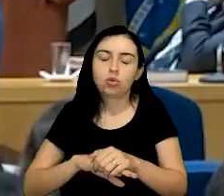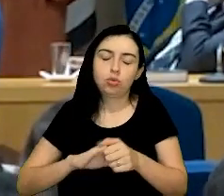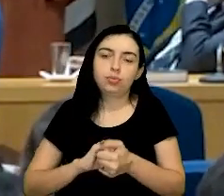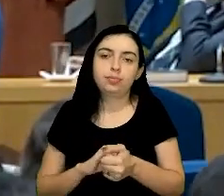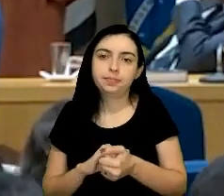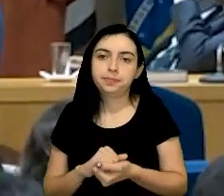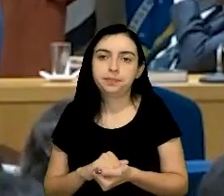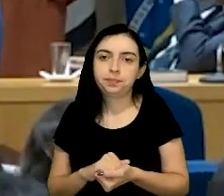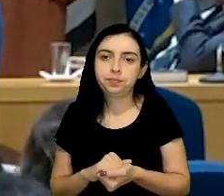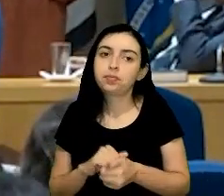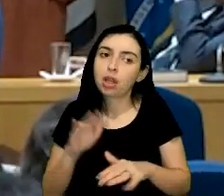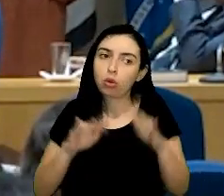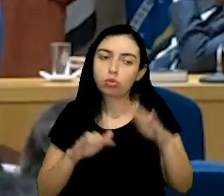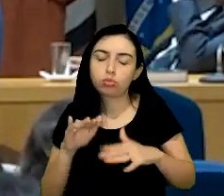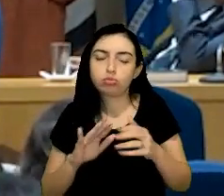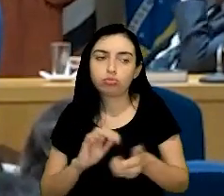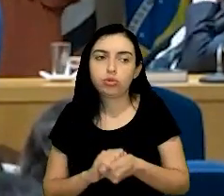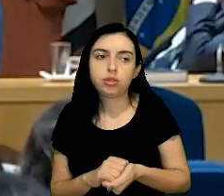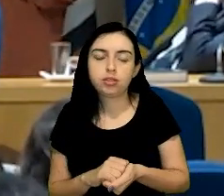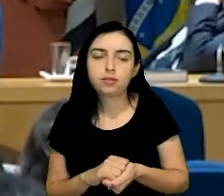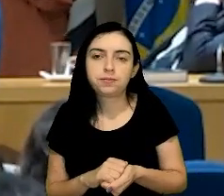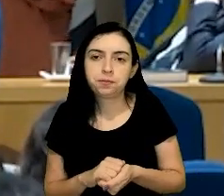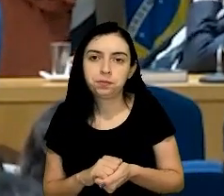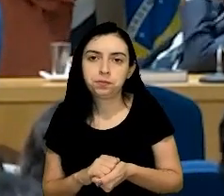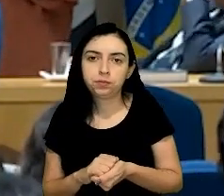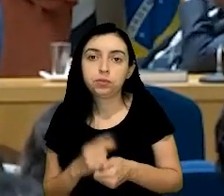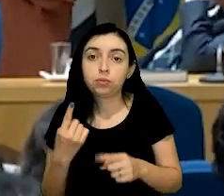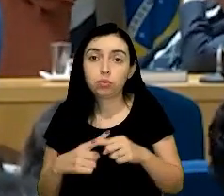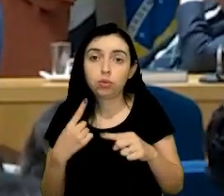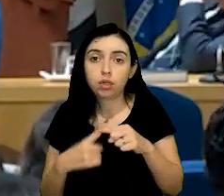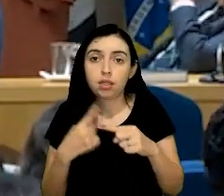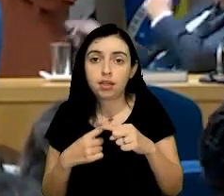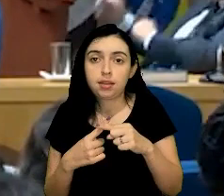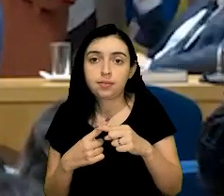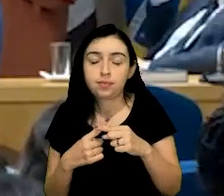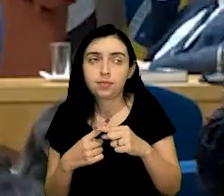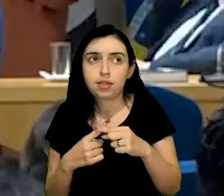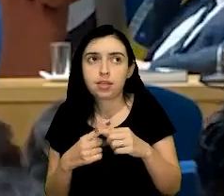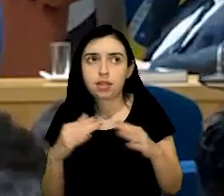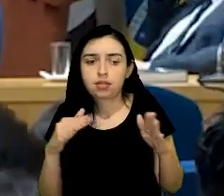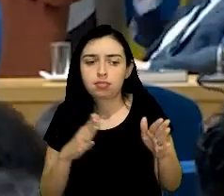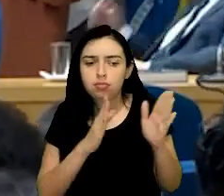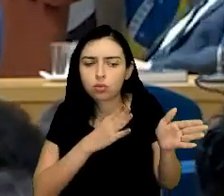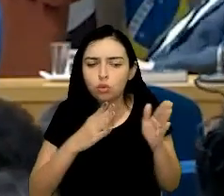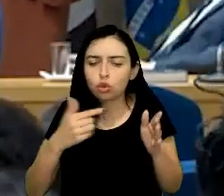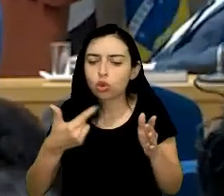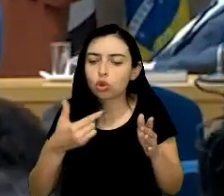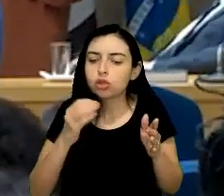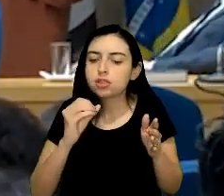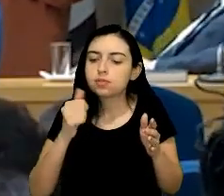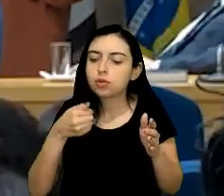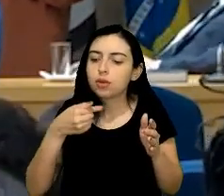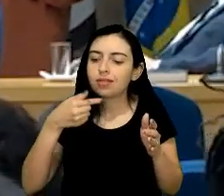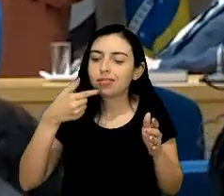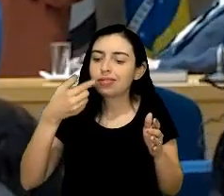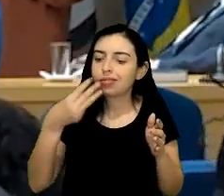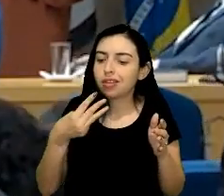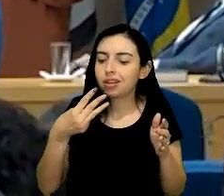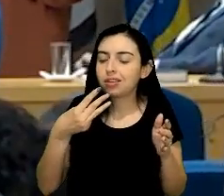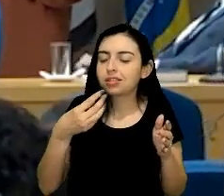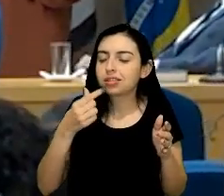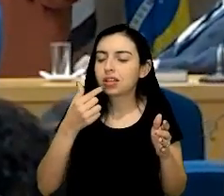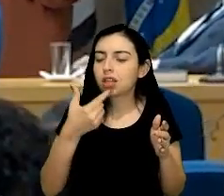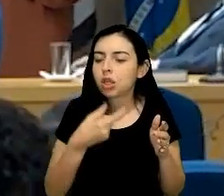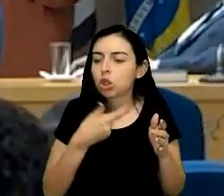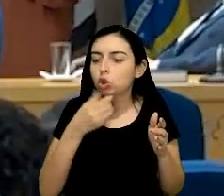Então, por quê? Porque entre 2013 e 2015 o Brasil era o único país que tinha acordo para receber os refugiados sírios.